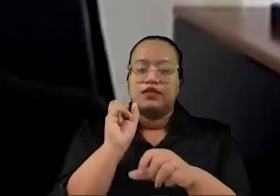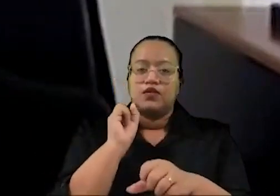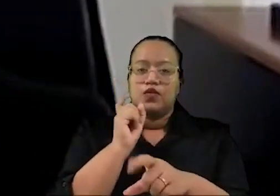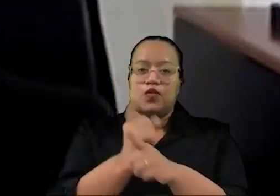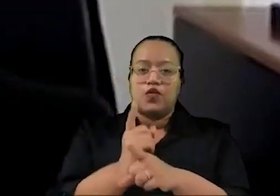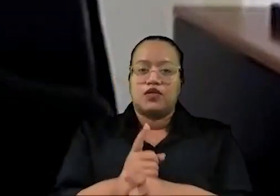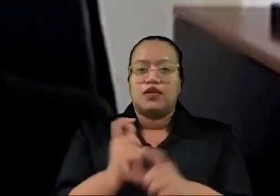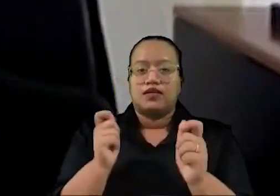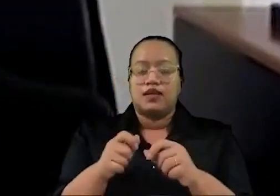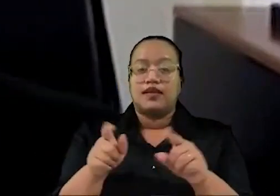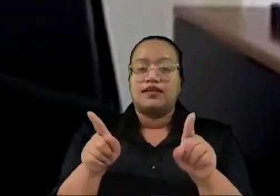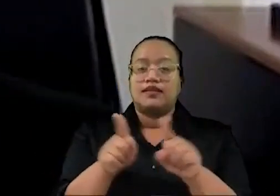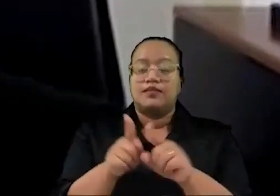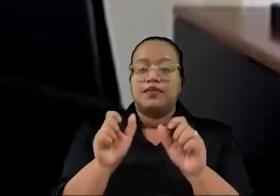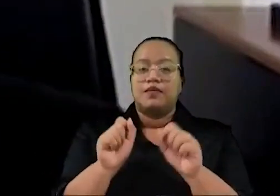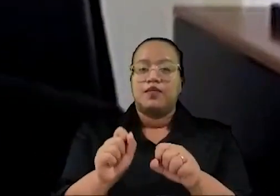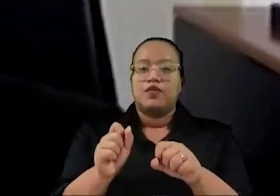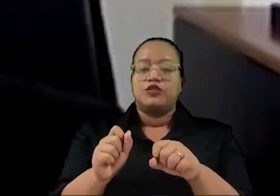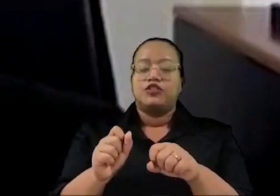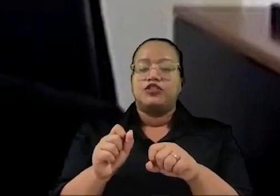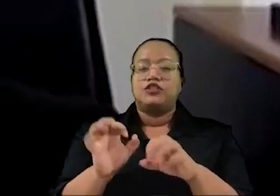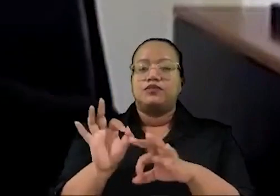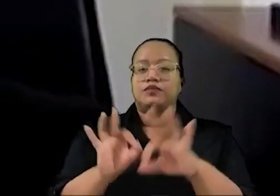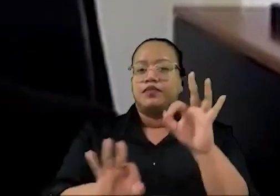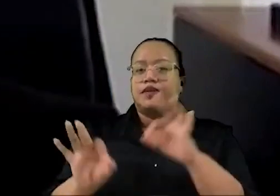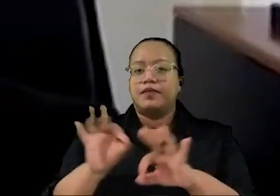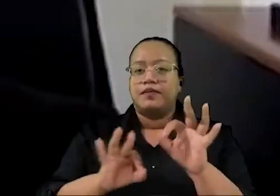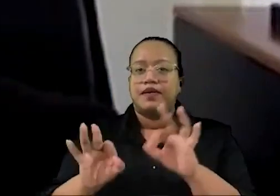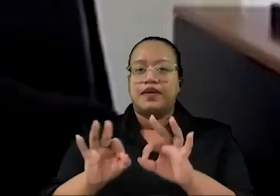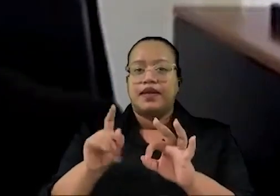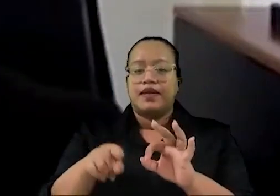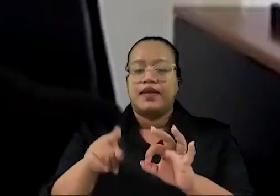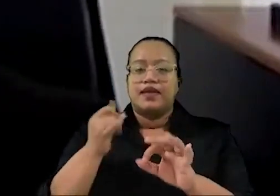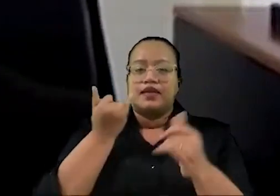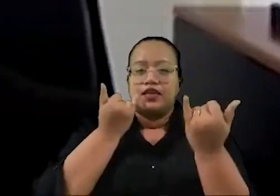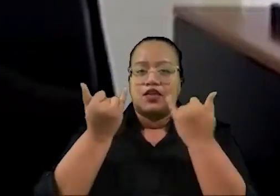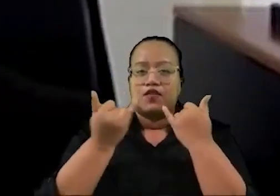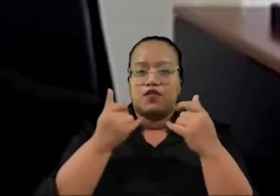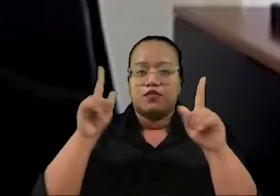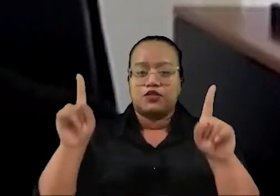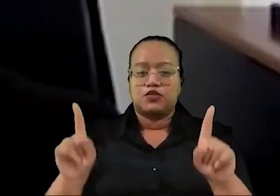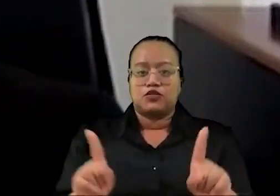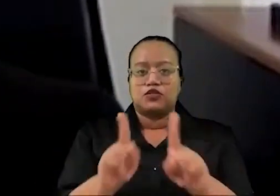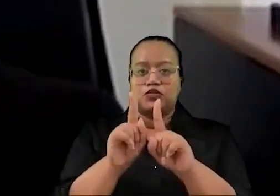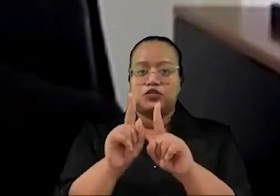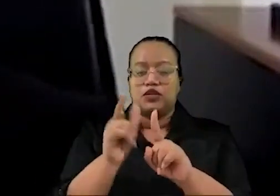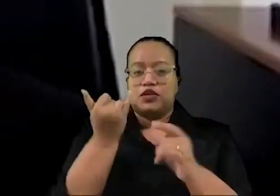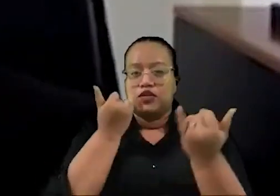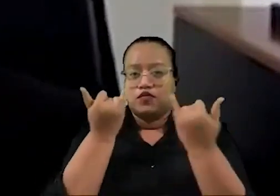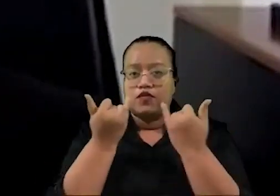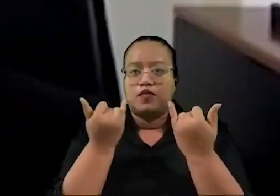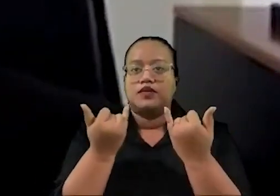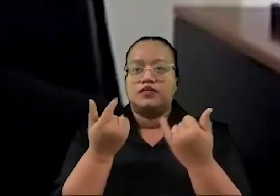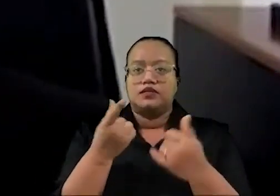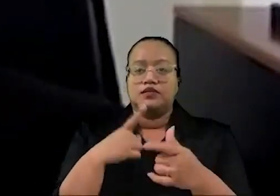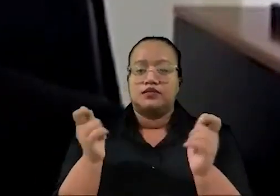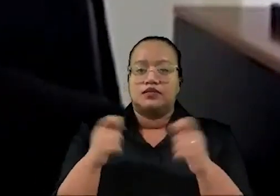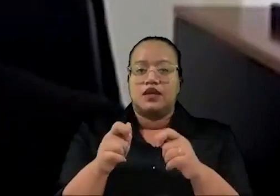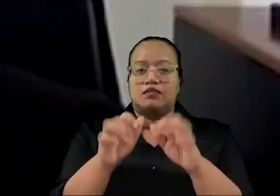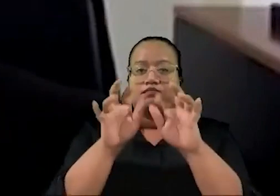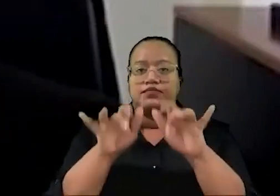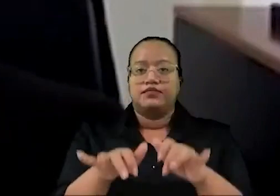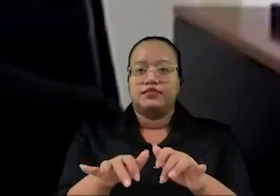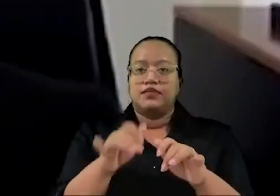partir de casamento de informações ali, por exemplo, as partes do processo. Então, quando